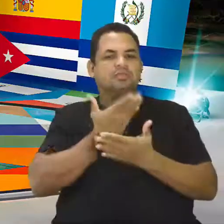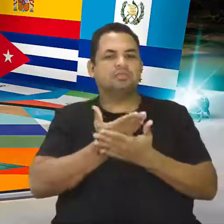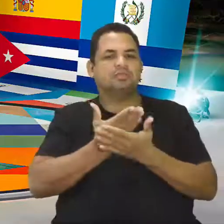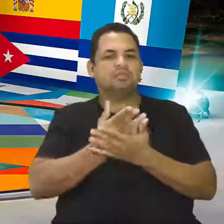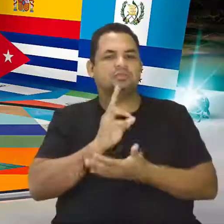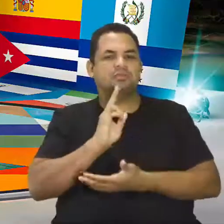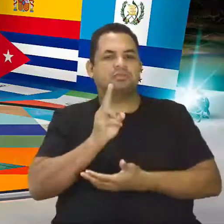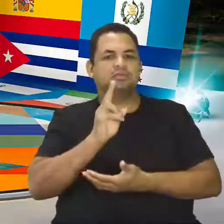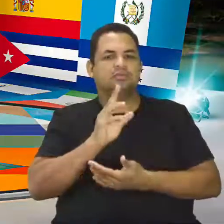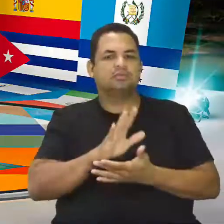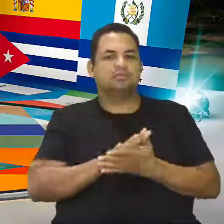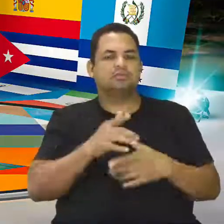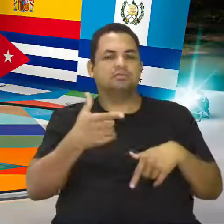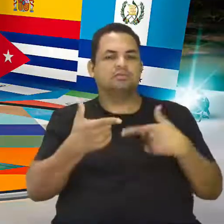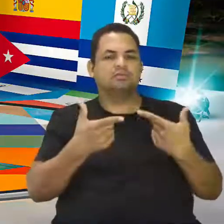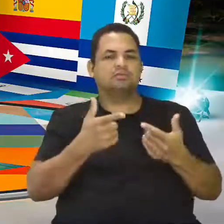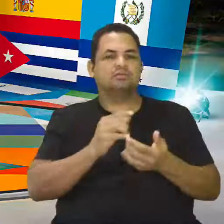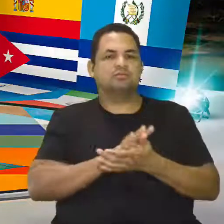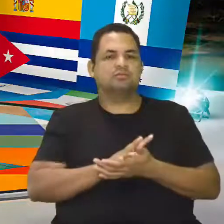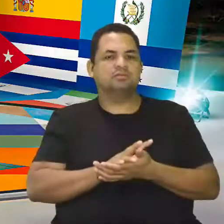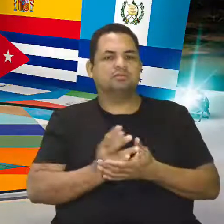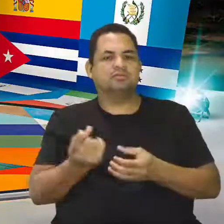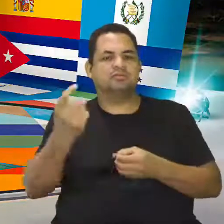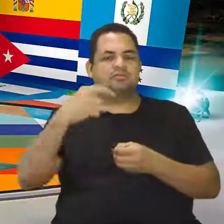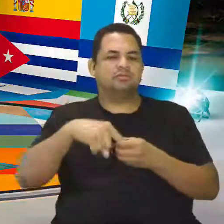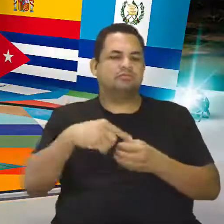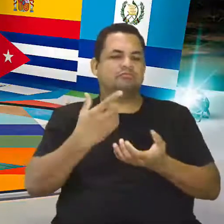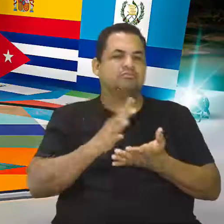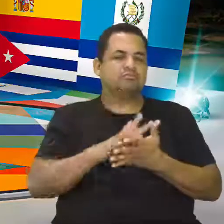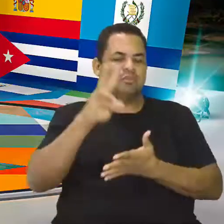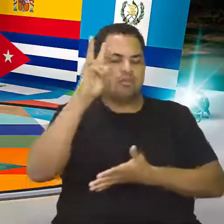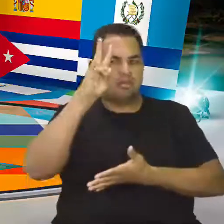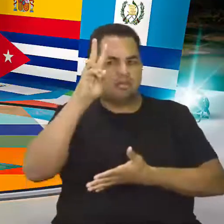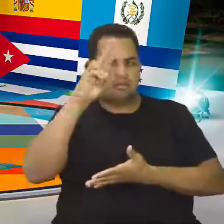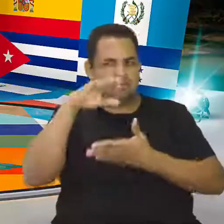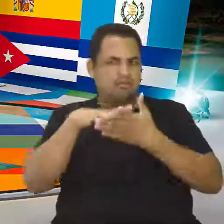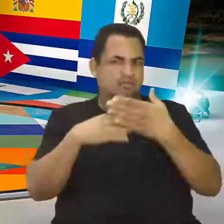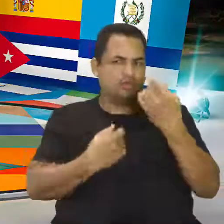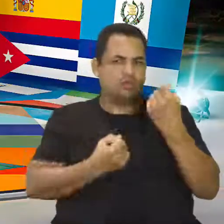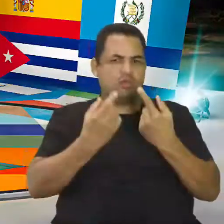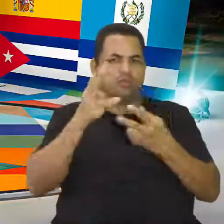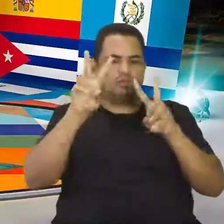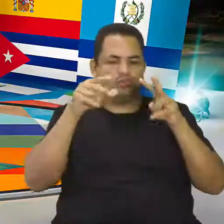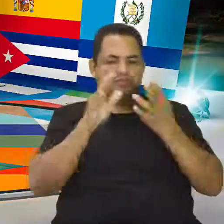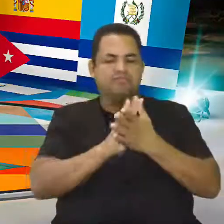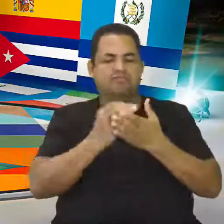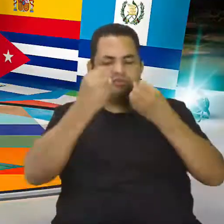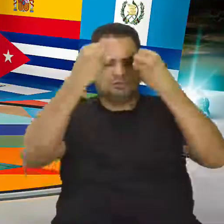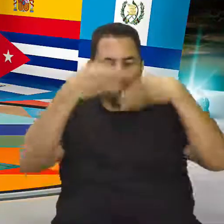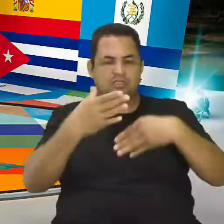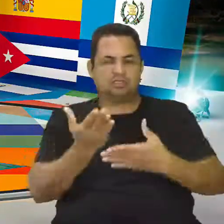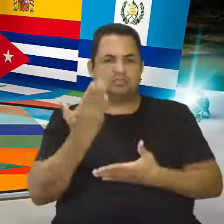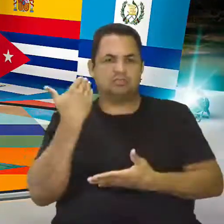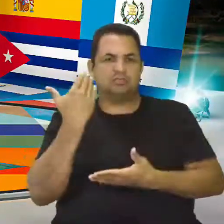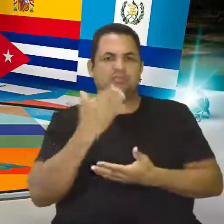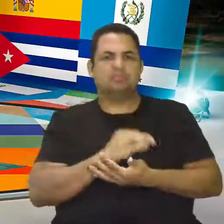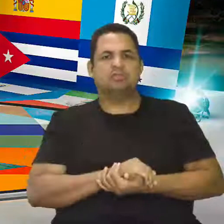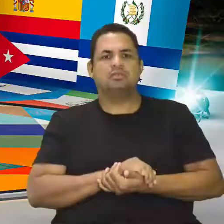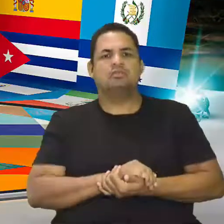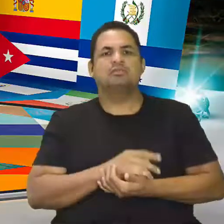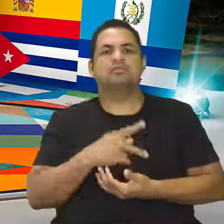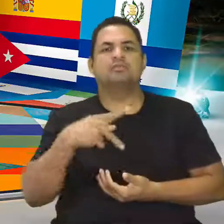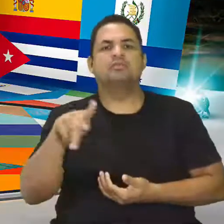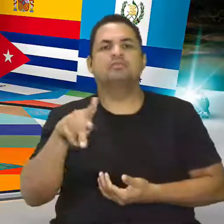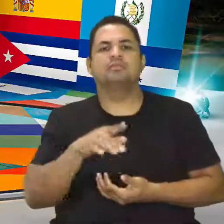vamos trabalhar nessa linha, de sempre voltar, sempre buscar alguma coisa que já foi mencionado anteriormente, Isso para que mesmo.